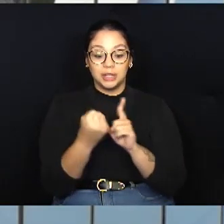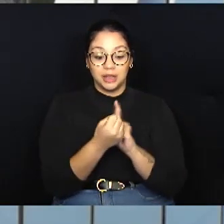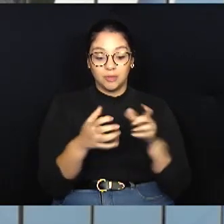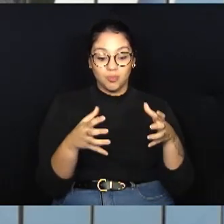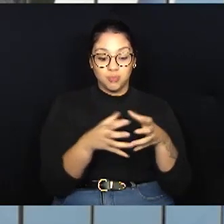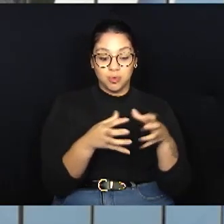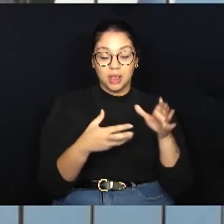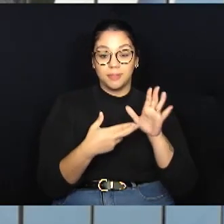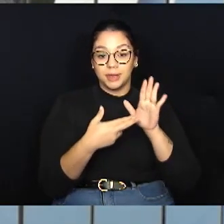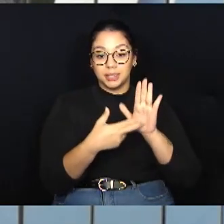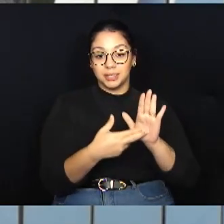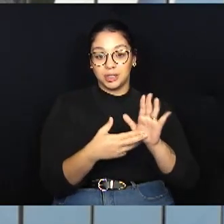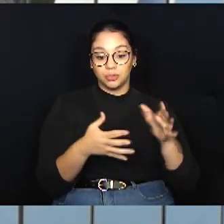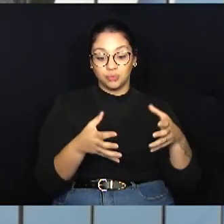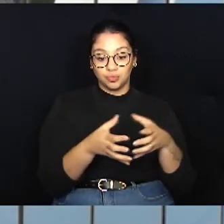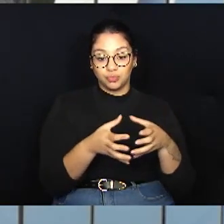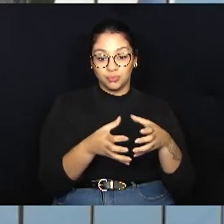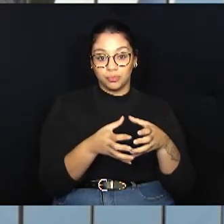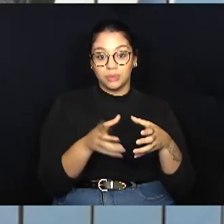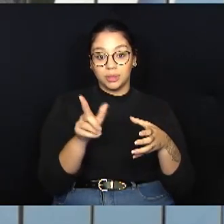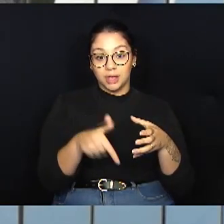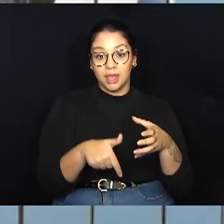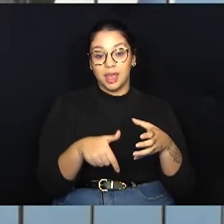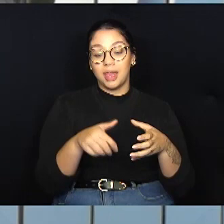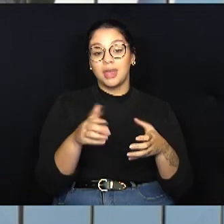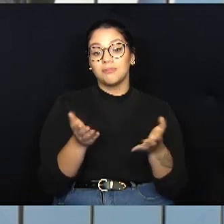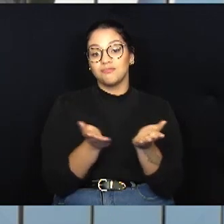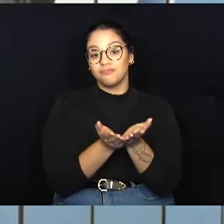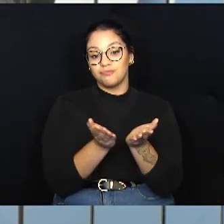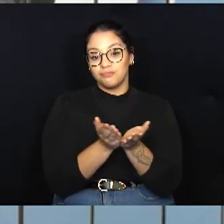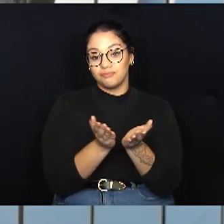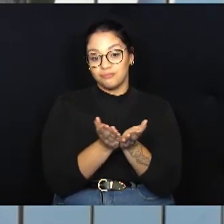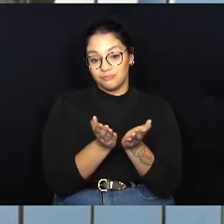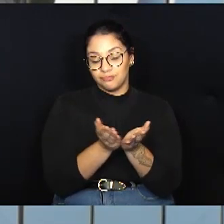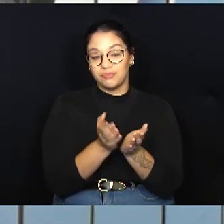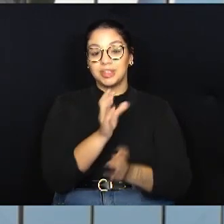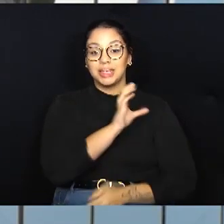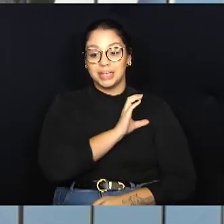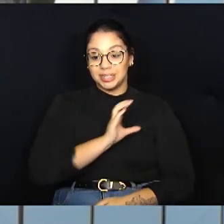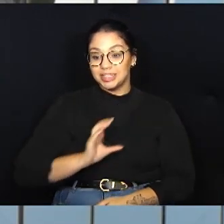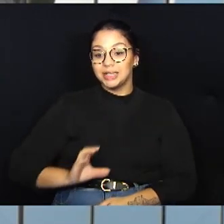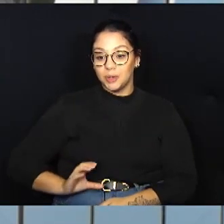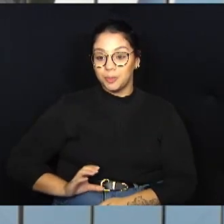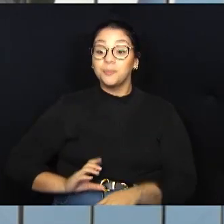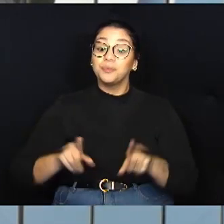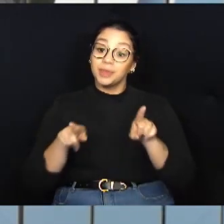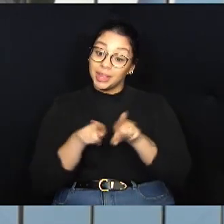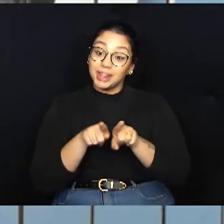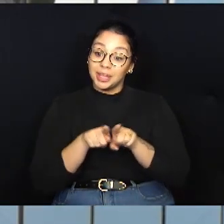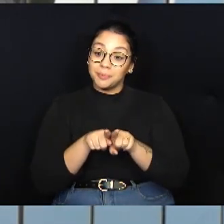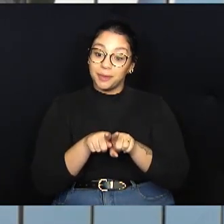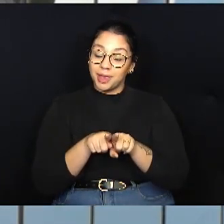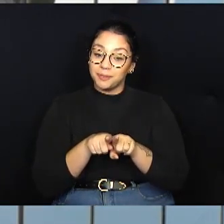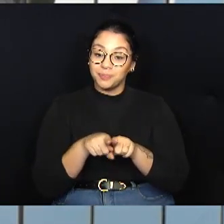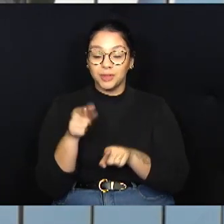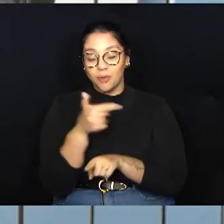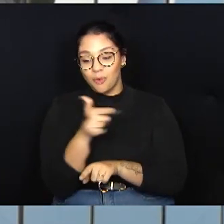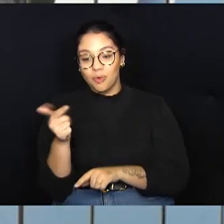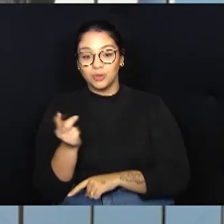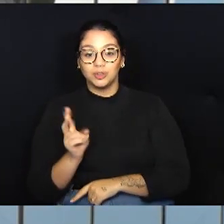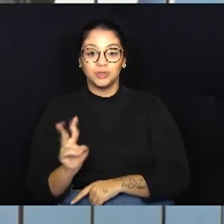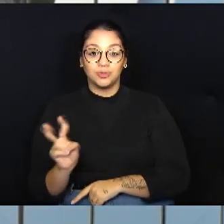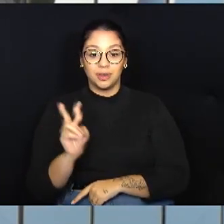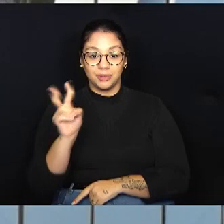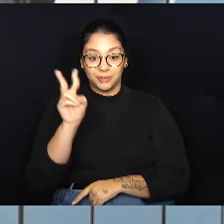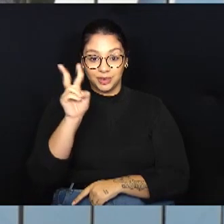Grande parte desse segmento é o segmento cristão, é o segmento evangélico e também outros valores